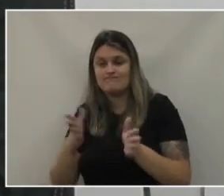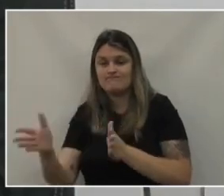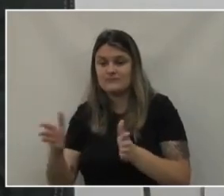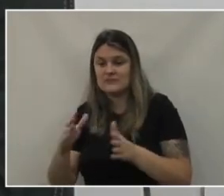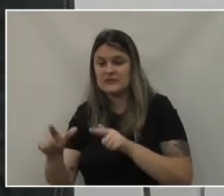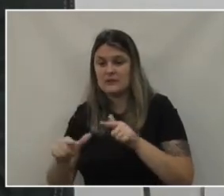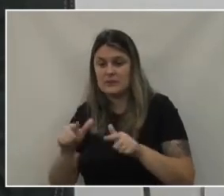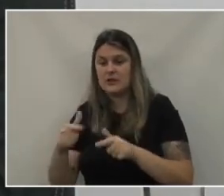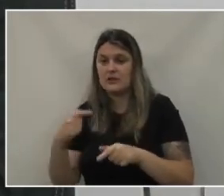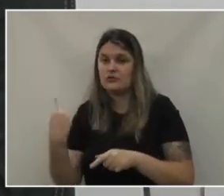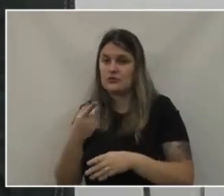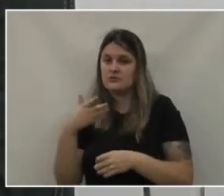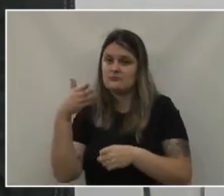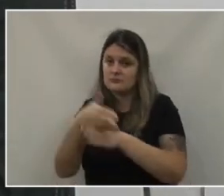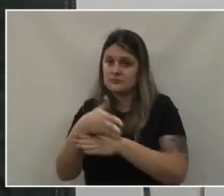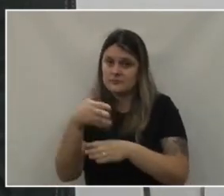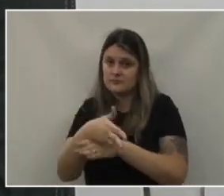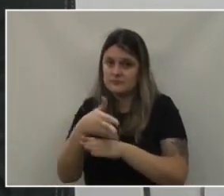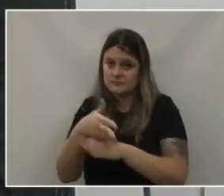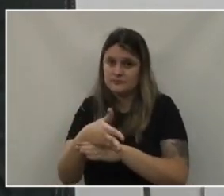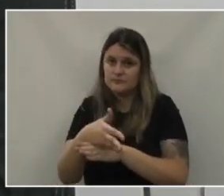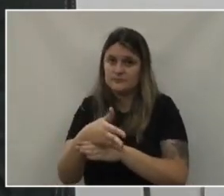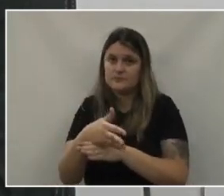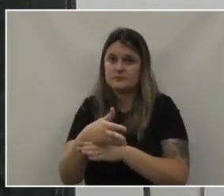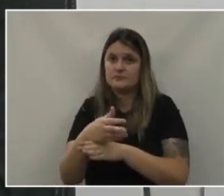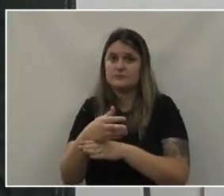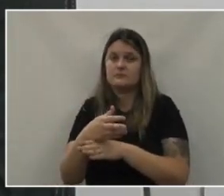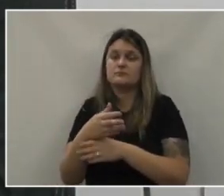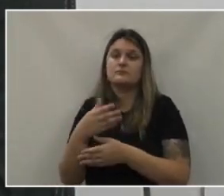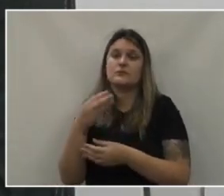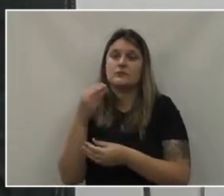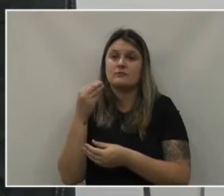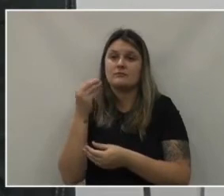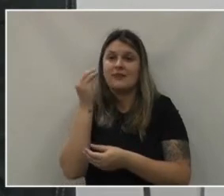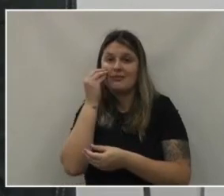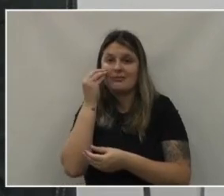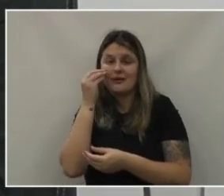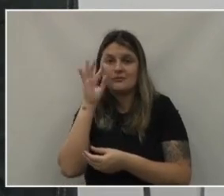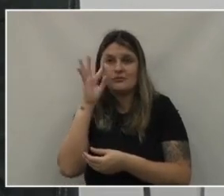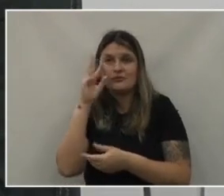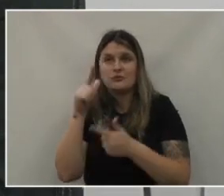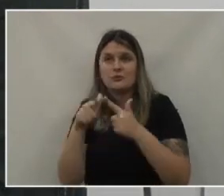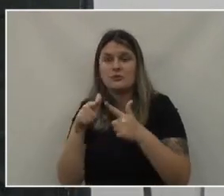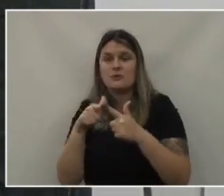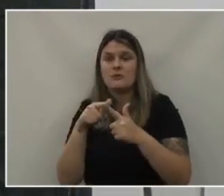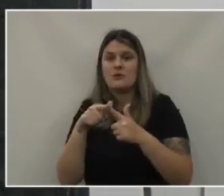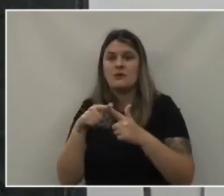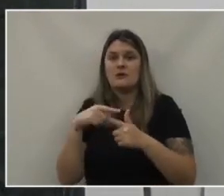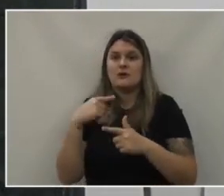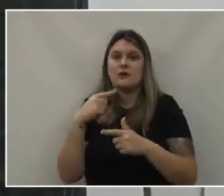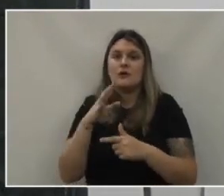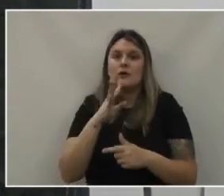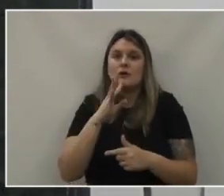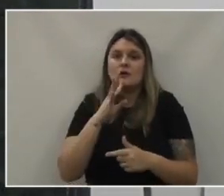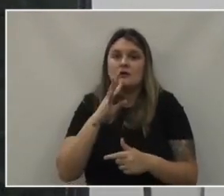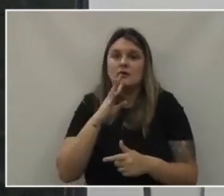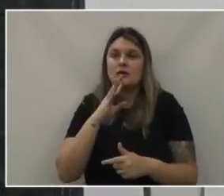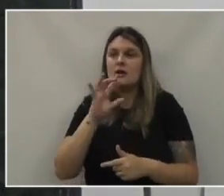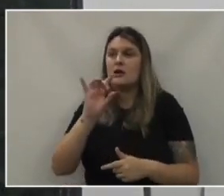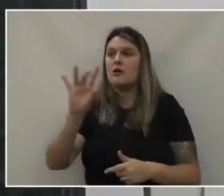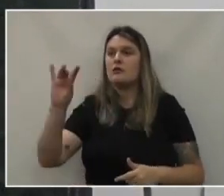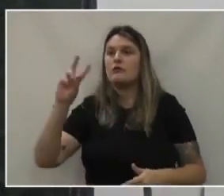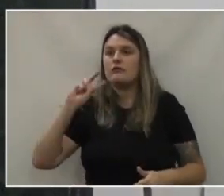trabalhos, vamos participar contribuindo, né? Para conhecimento de alguns dos